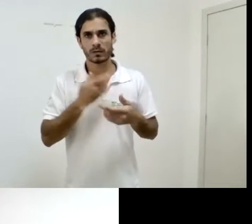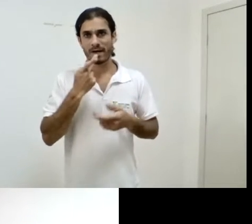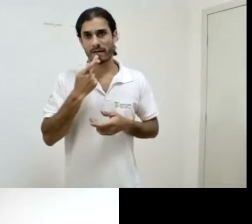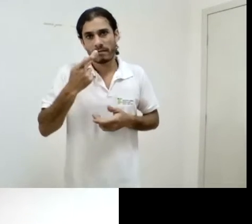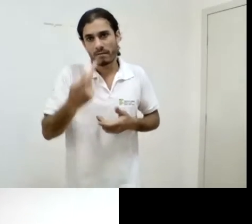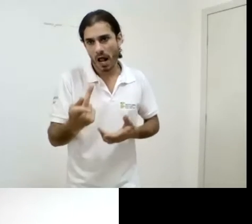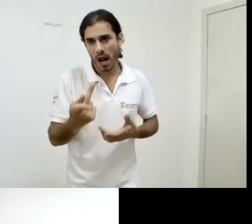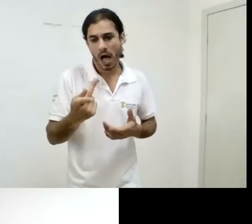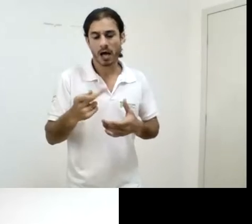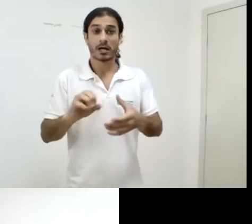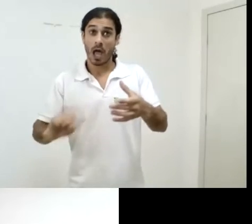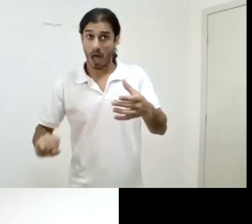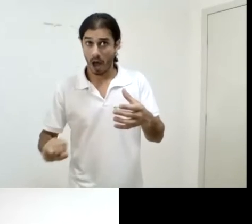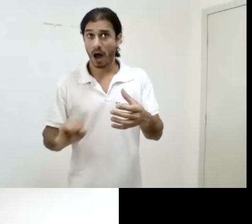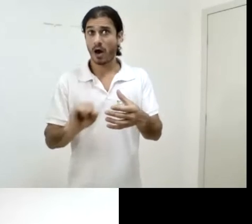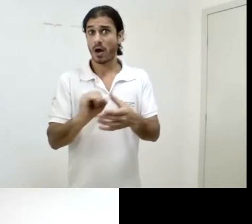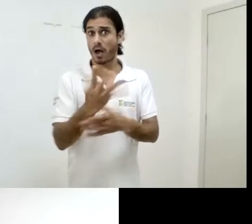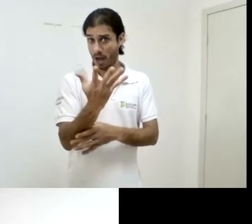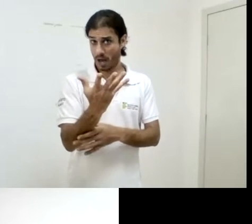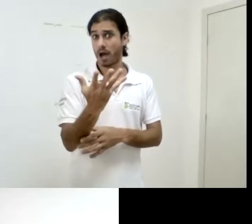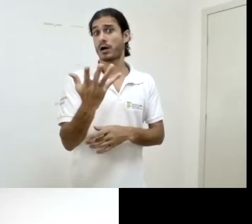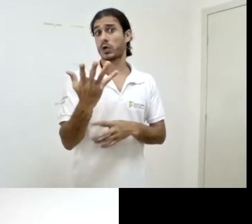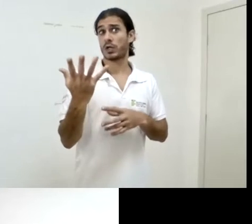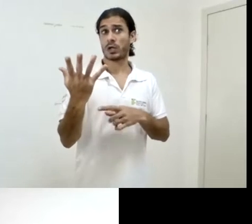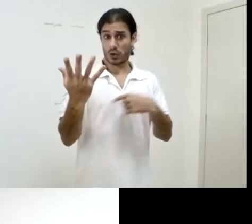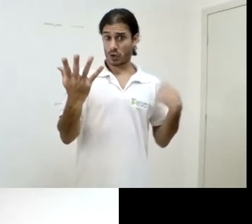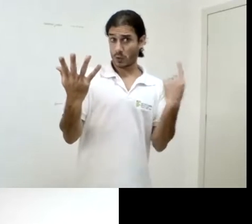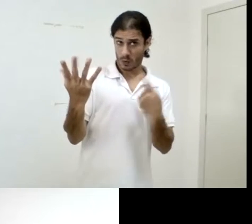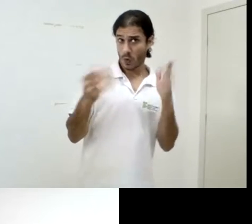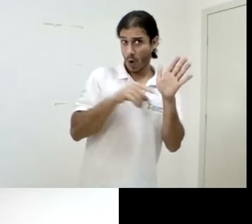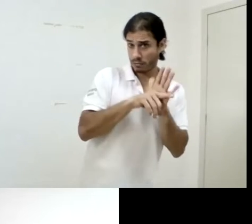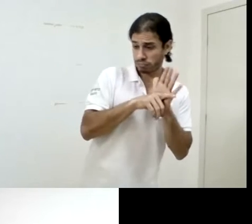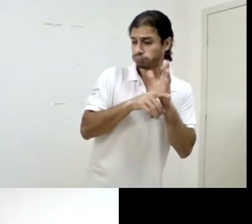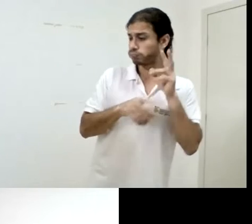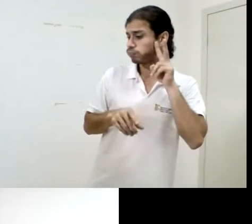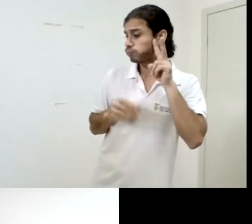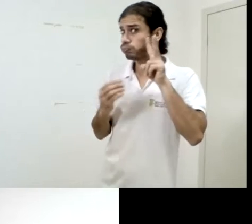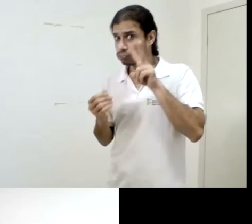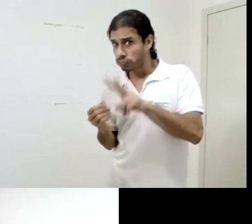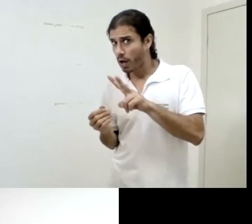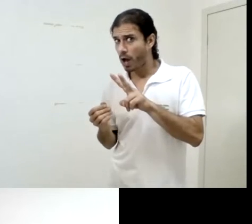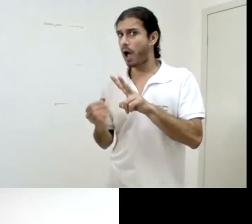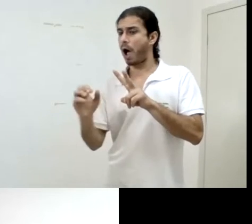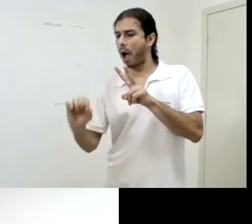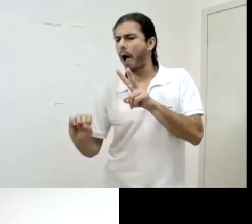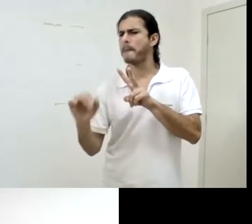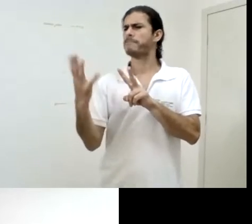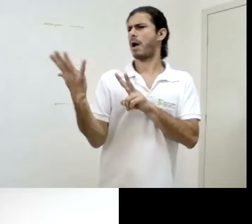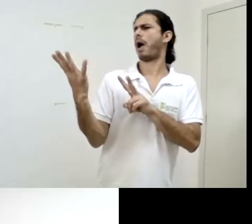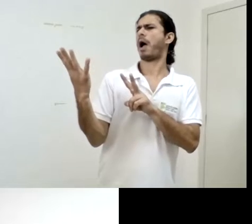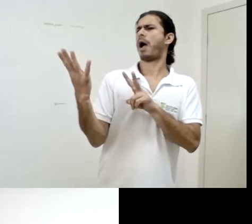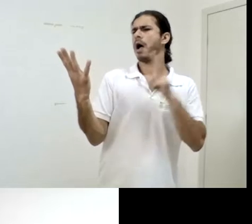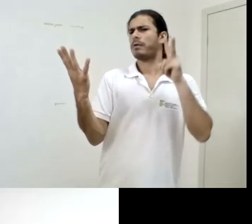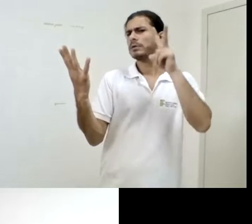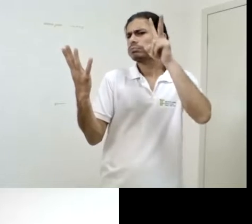esses fenômenos que a gente está analisando, sejam eles, eles vêm de uma, dos